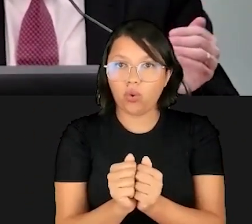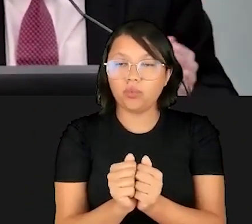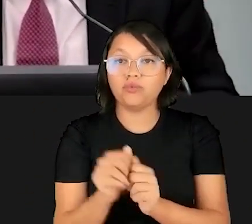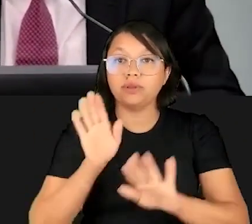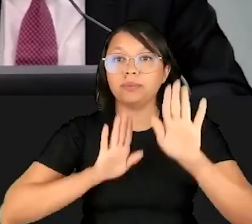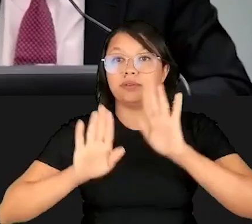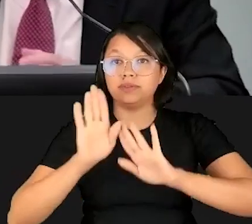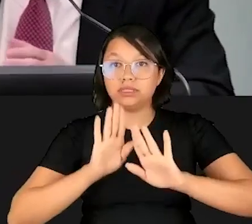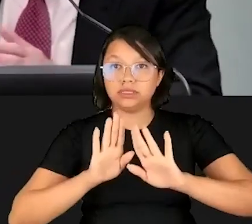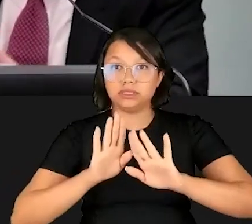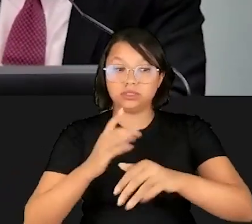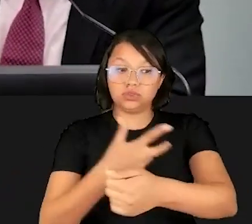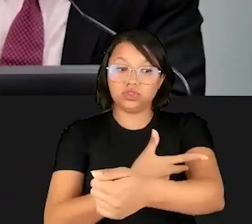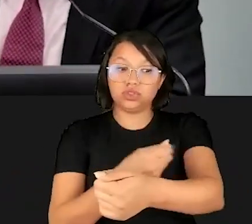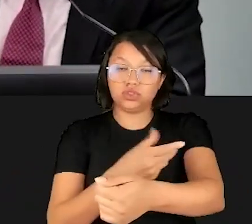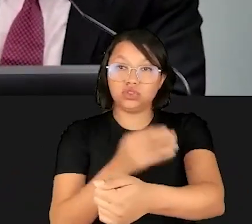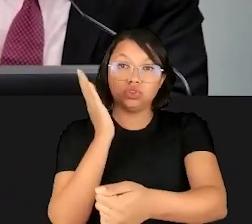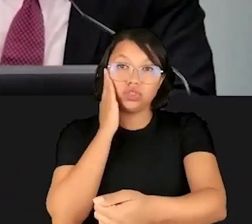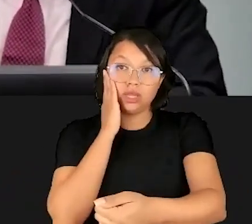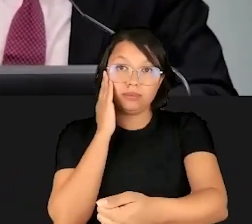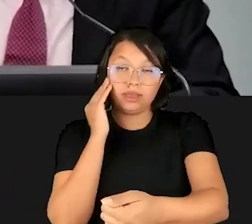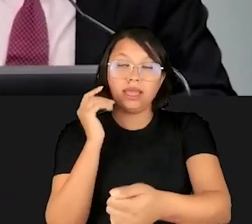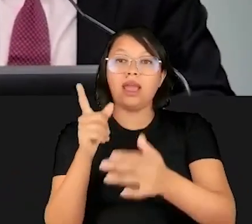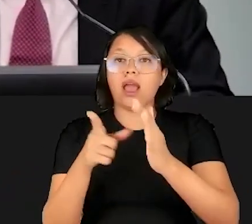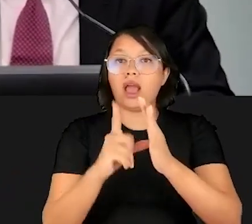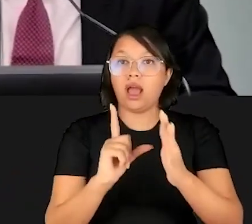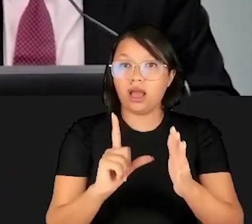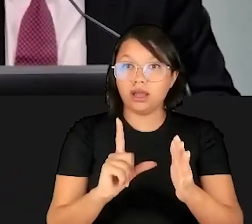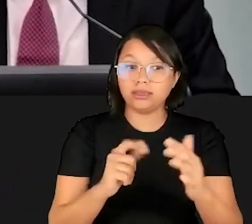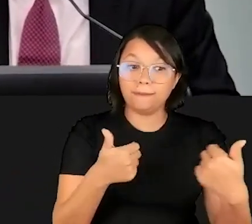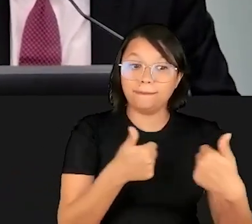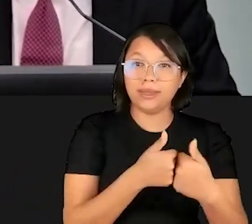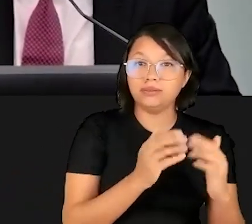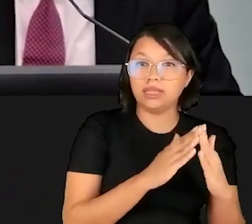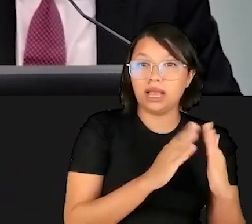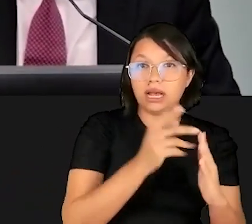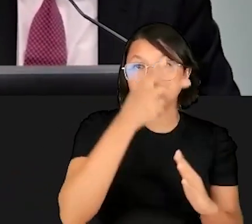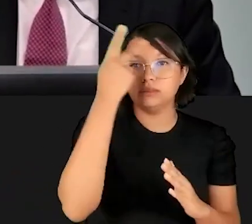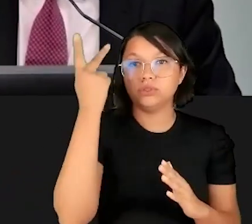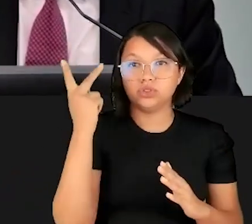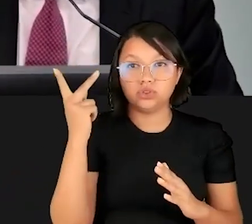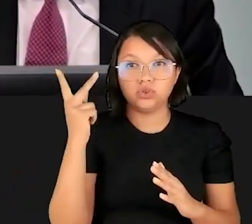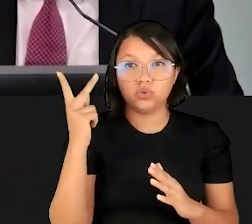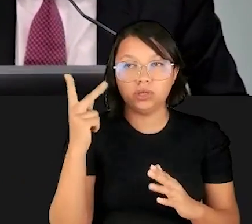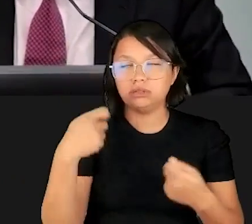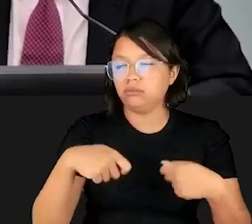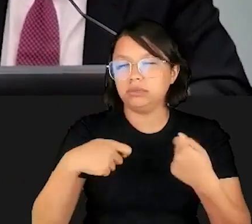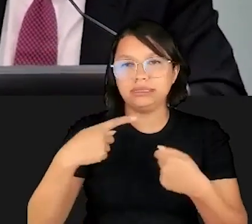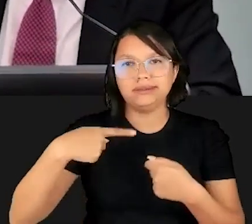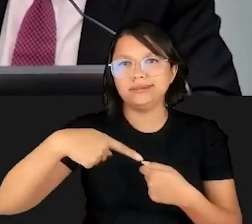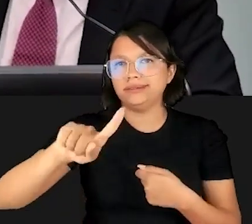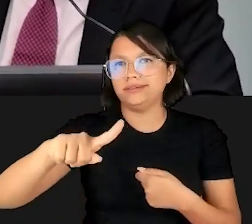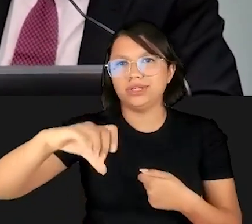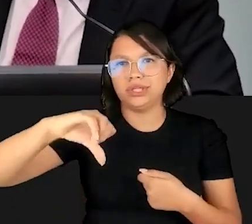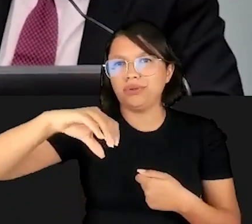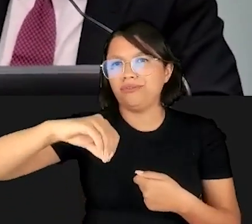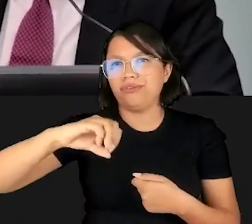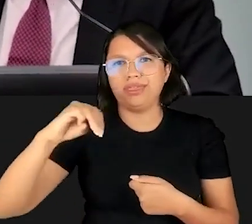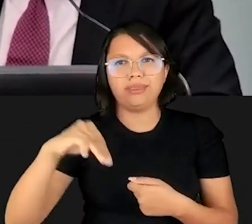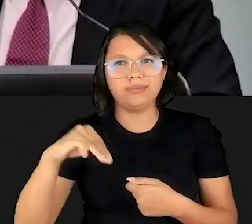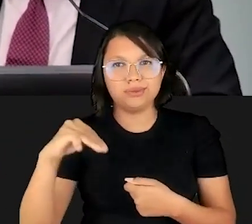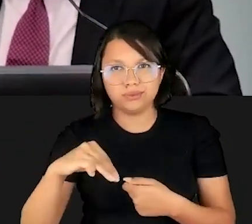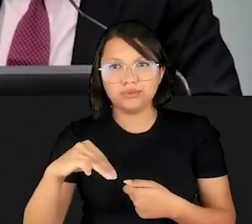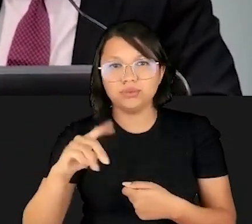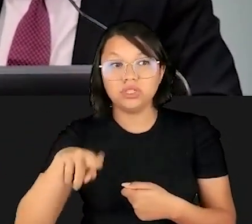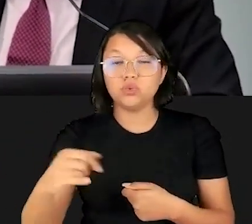tratamento completo, perto da casa do paciente, que ele não tivesse que se deslocar mais do que 90 minutos de casa. E eu acho que isso continua